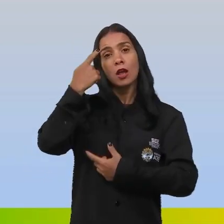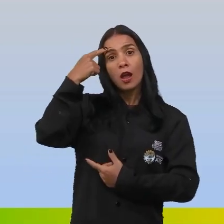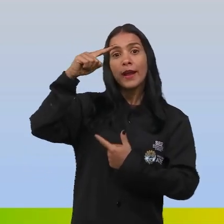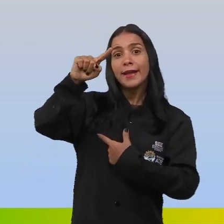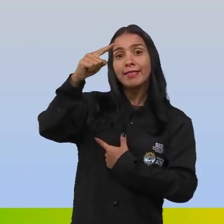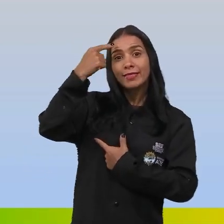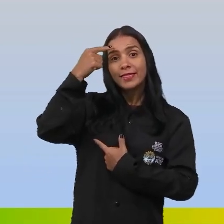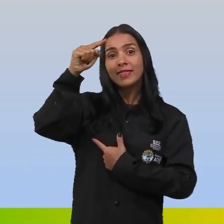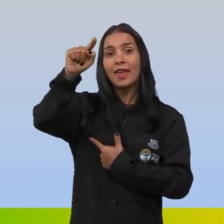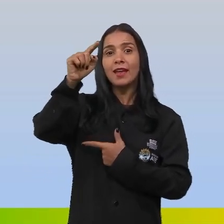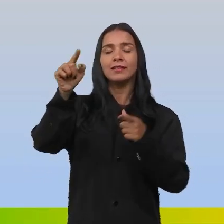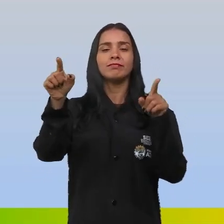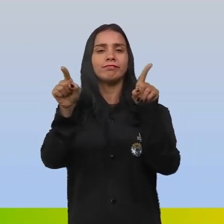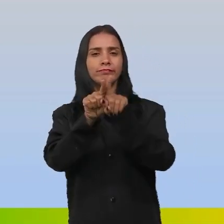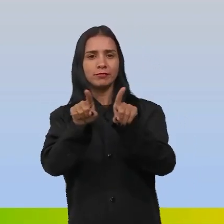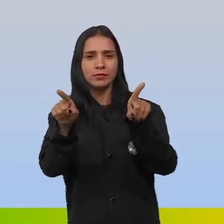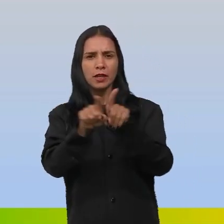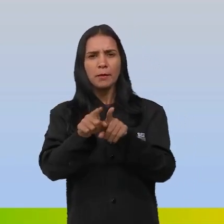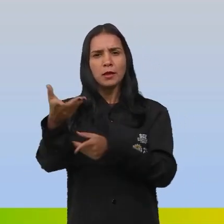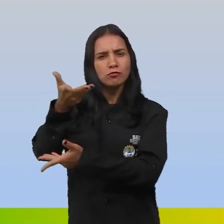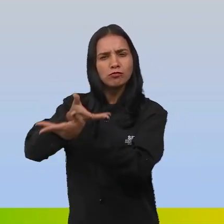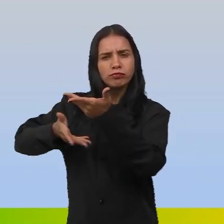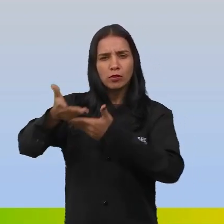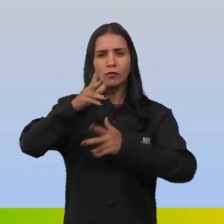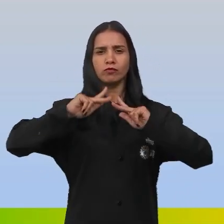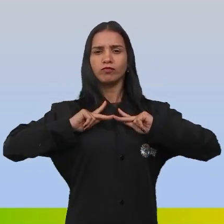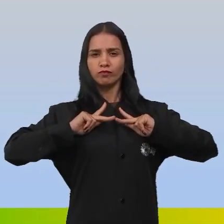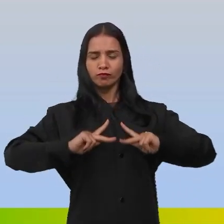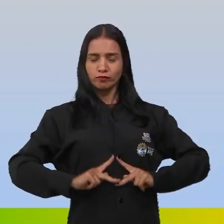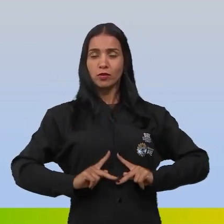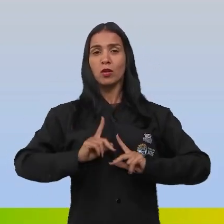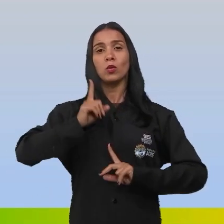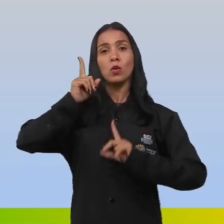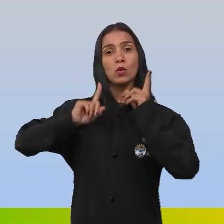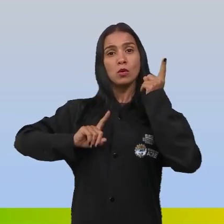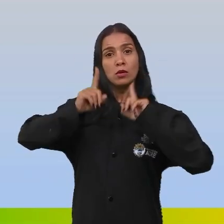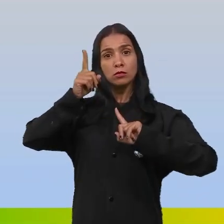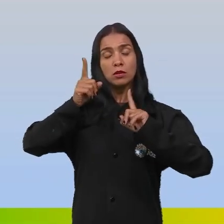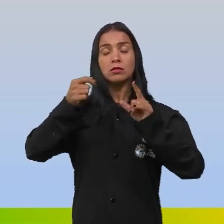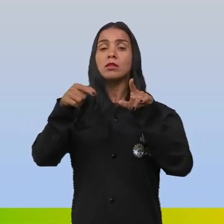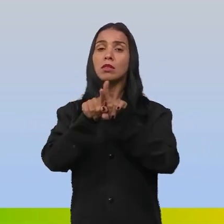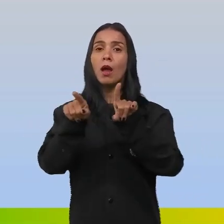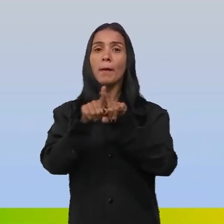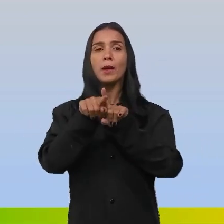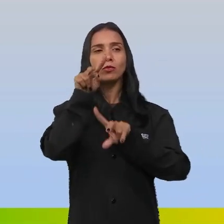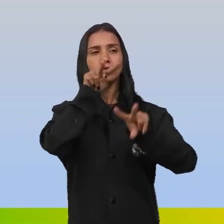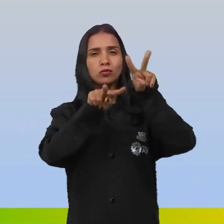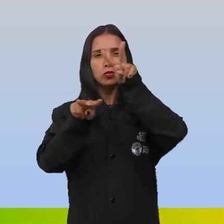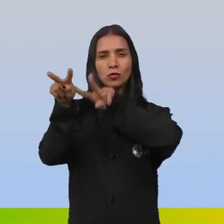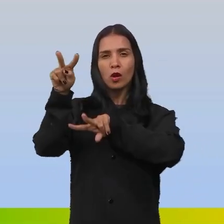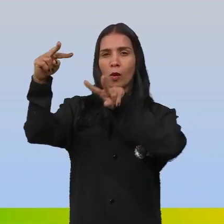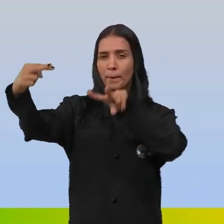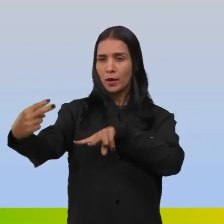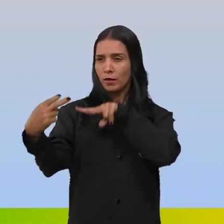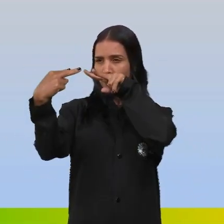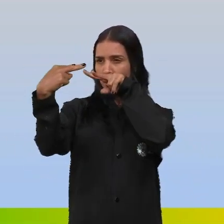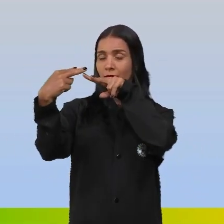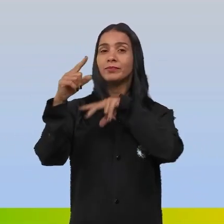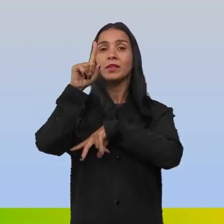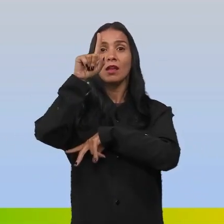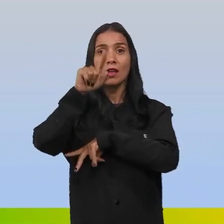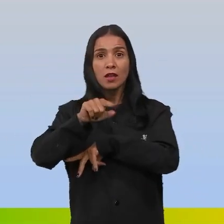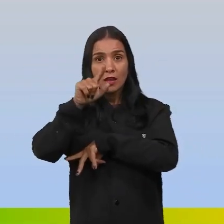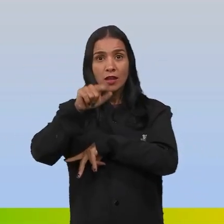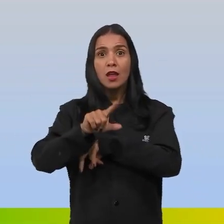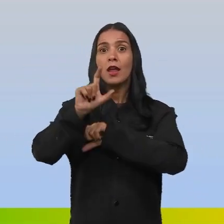intenções, envolve movimento, postura, gestos e olhares e é fundamental para a autenticidade